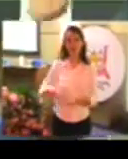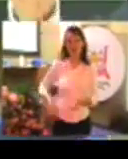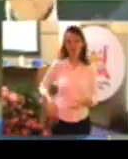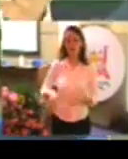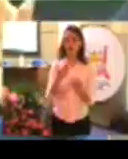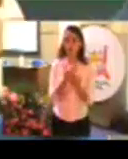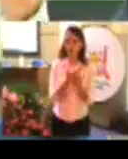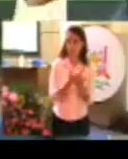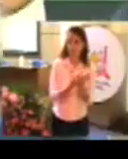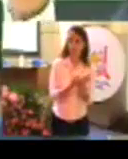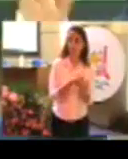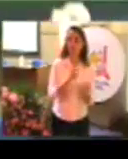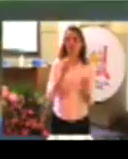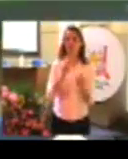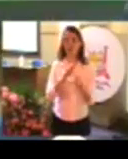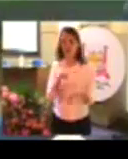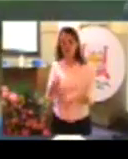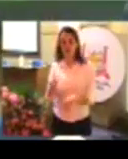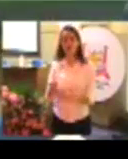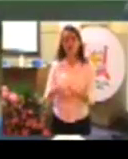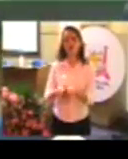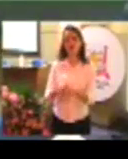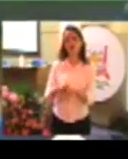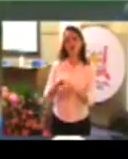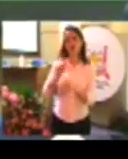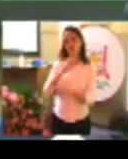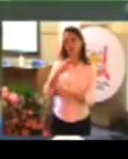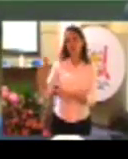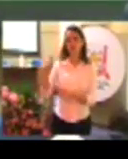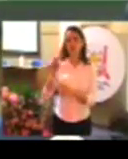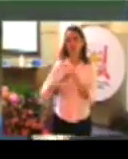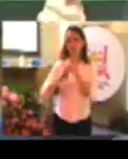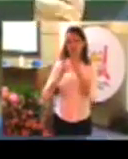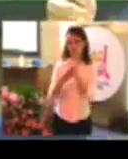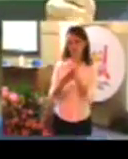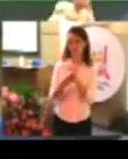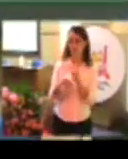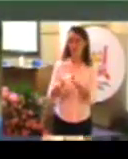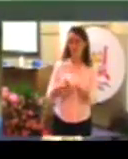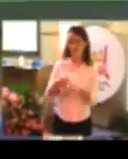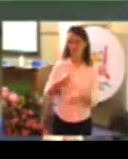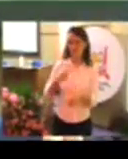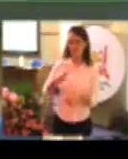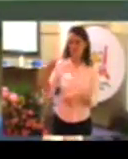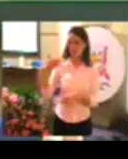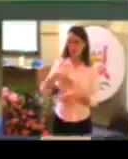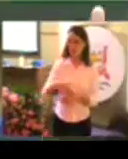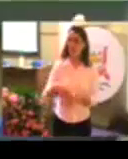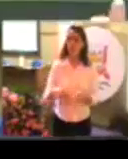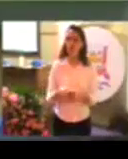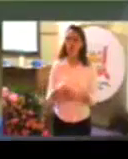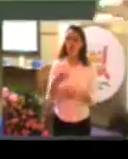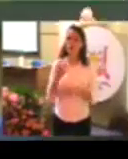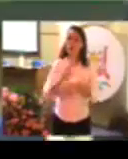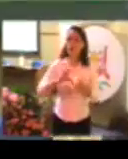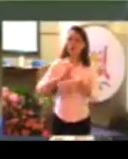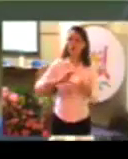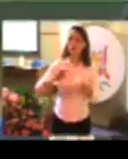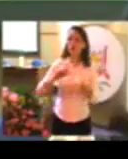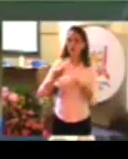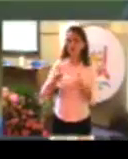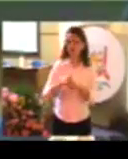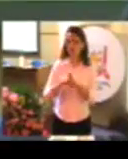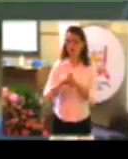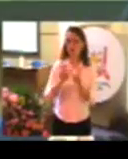estudantes, os professores e os líderes comunitários. Participando das atividades da